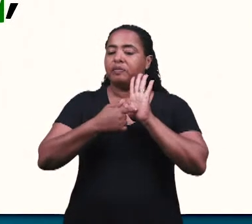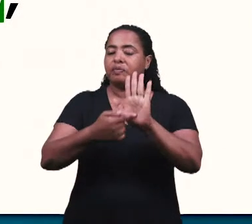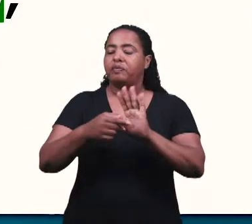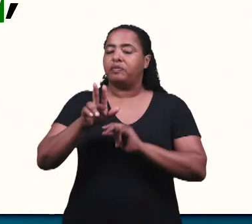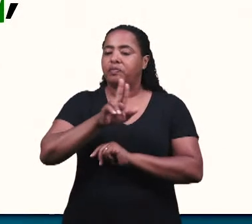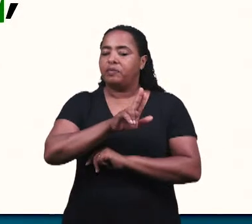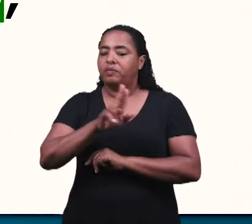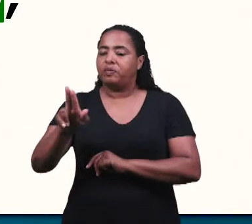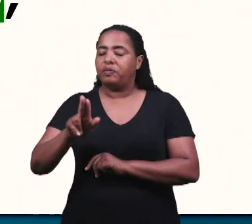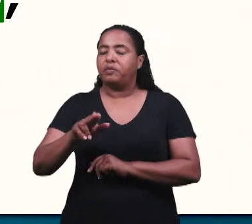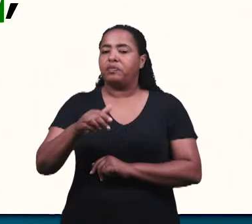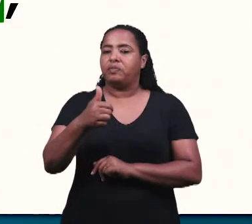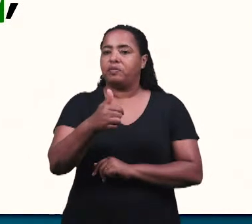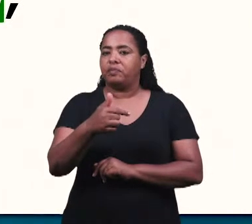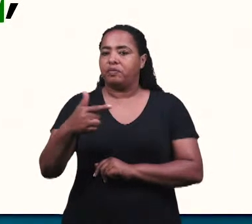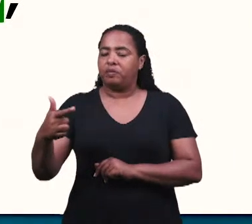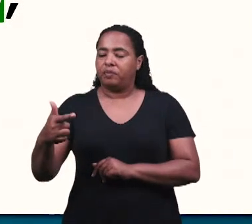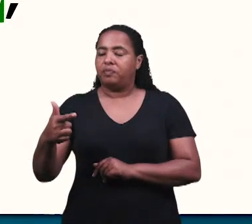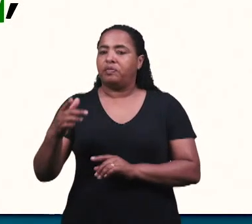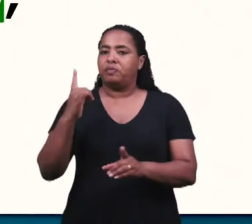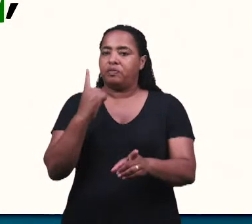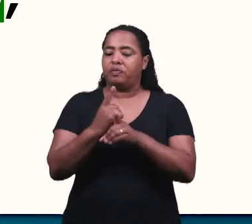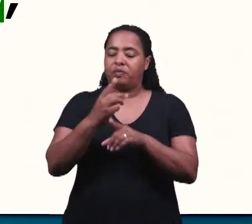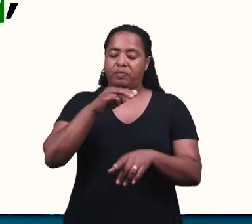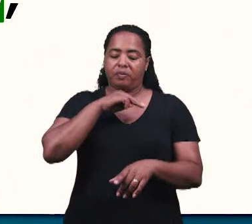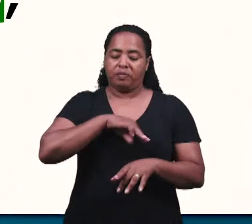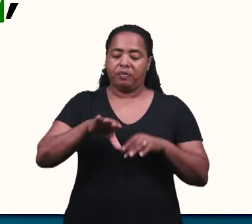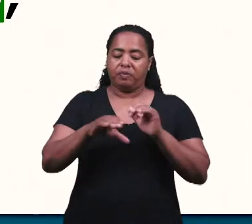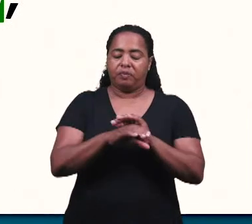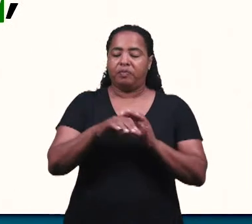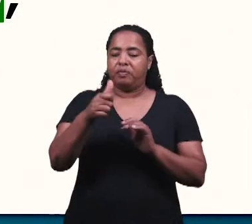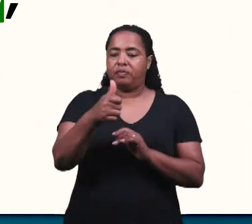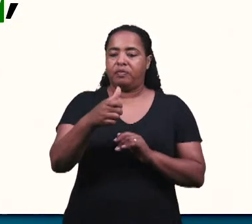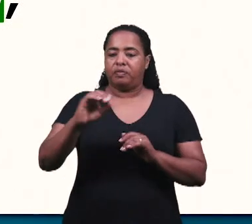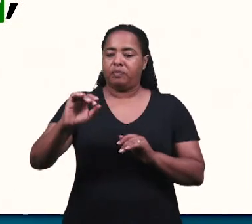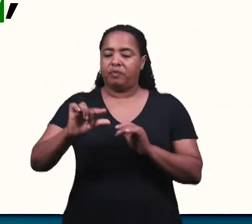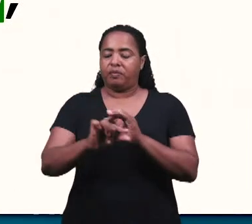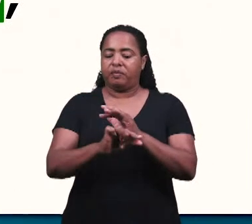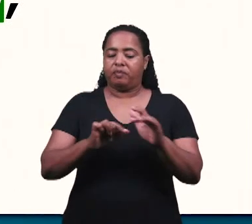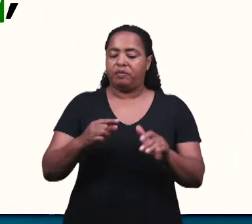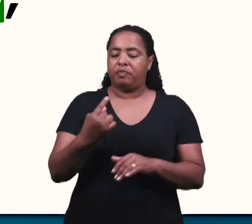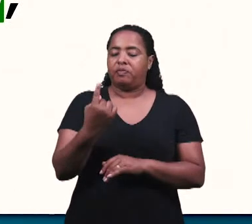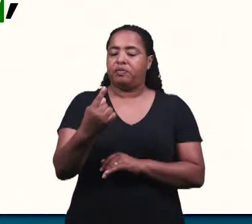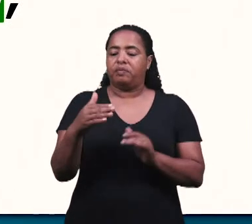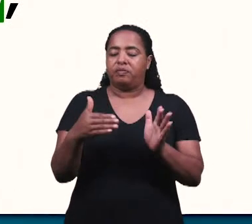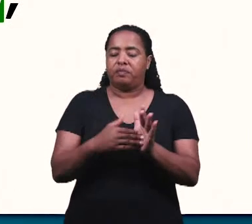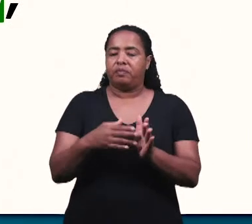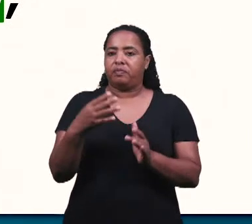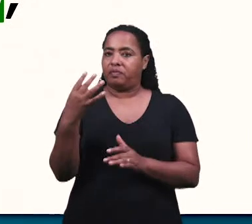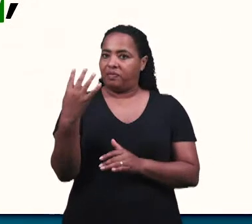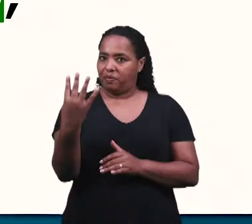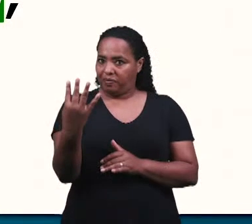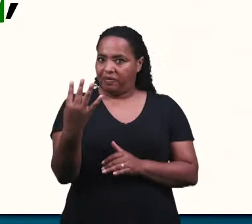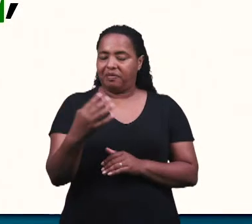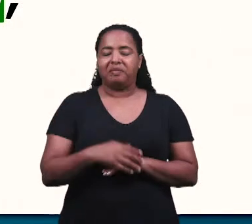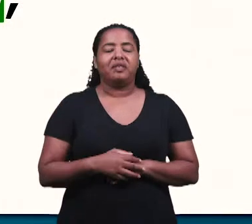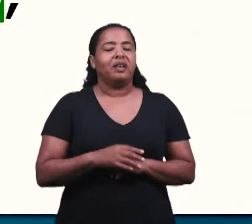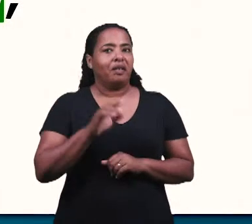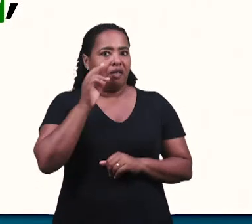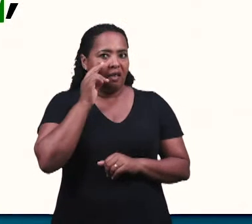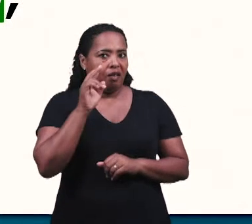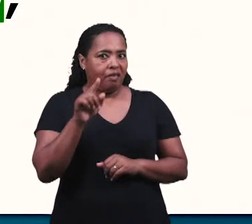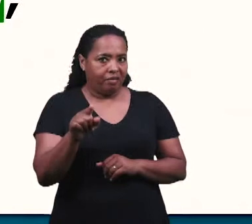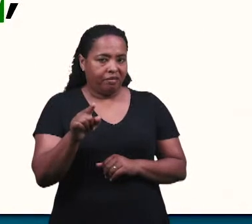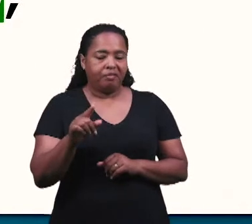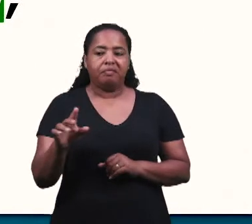nomes dos 12 apóstolos encontrados em Mateus capítulo 10, versos 1 a 4. Muito bem,